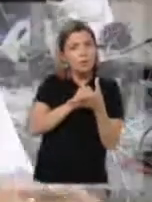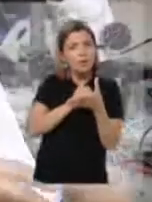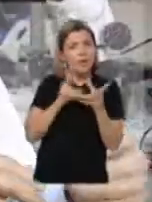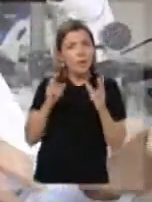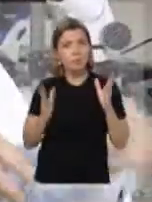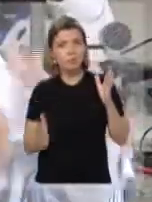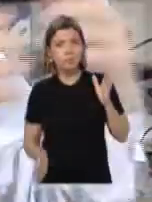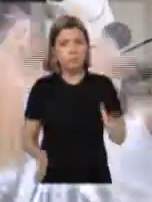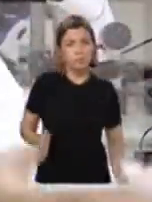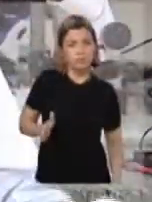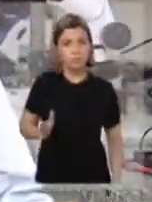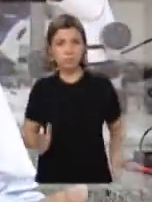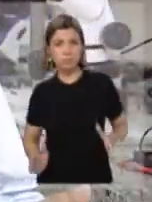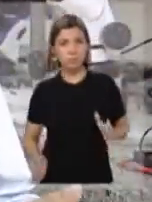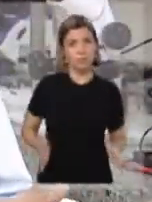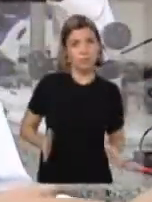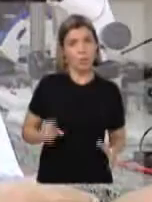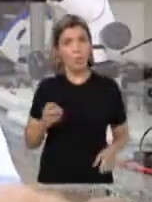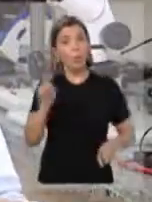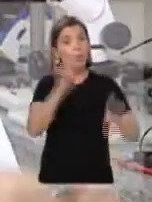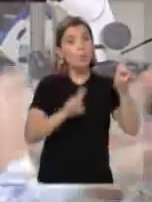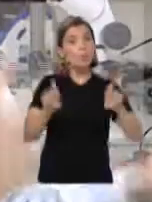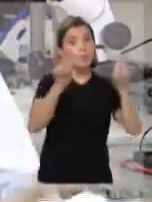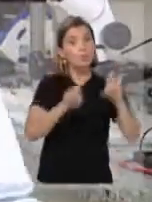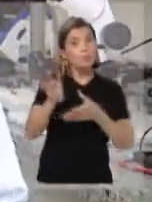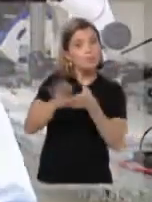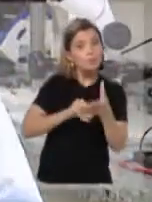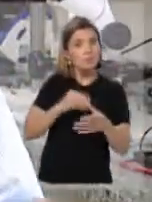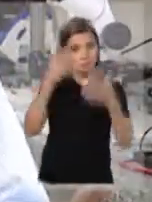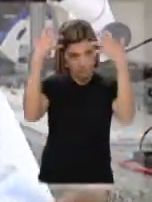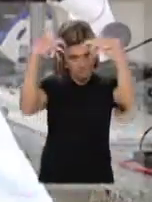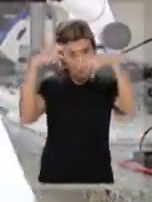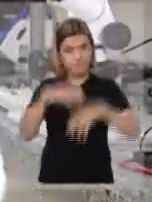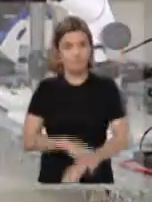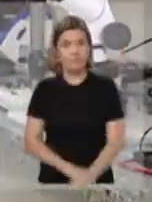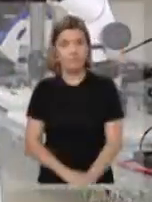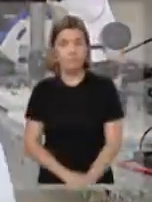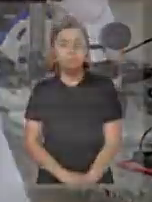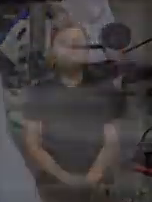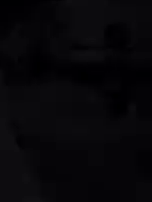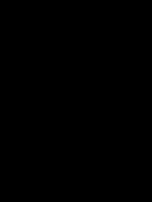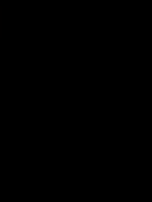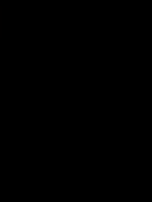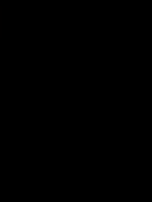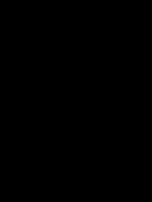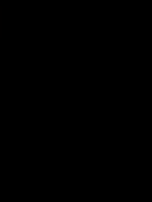para comandar robôs ou comandar computadores.